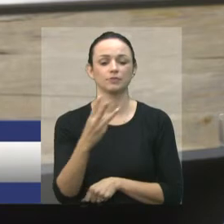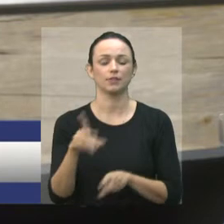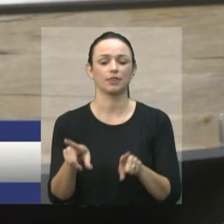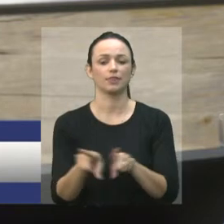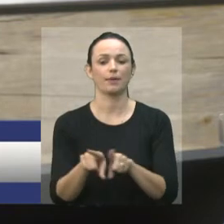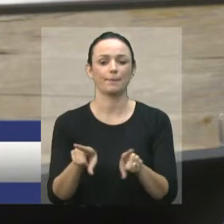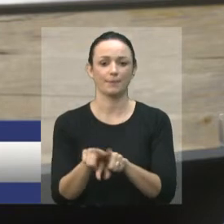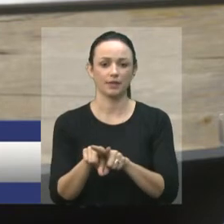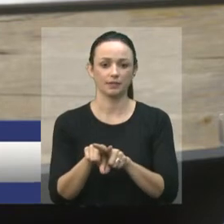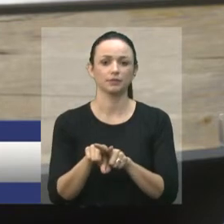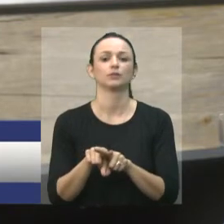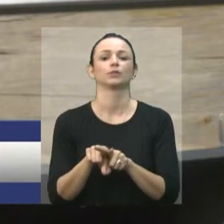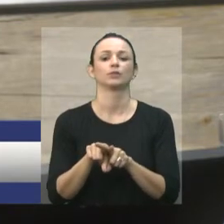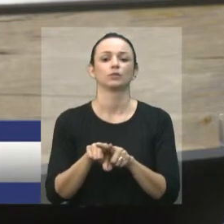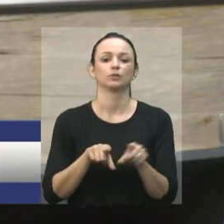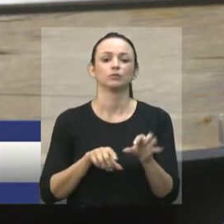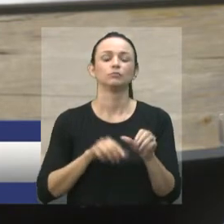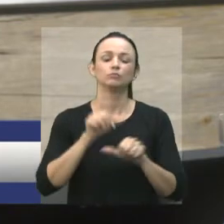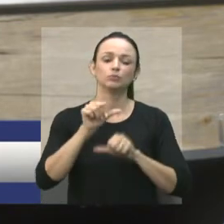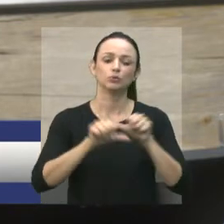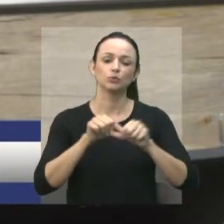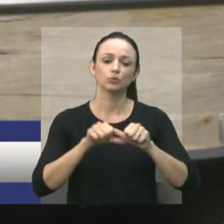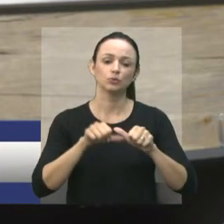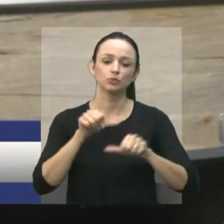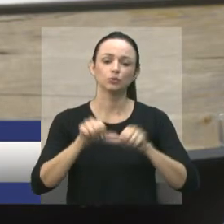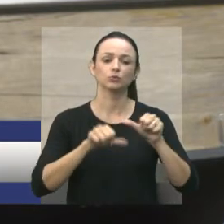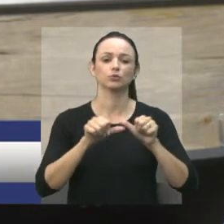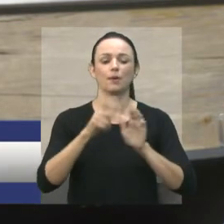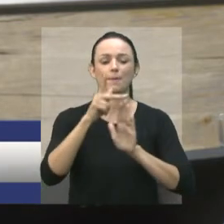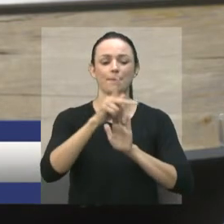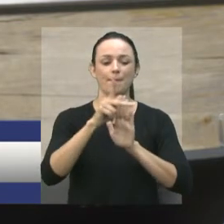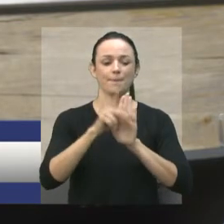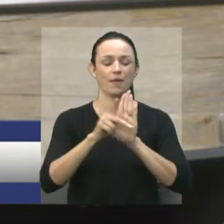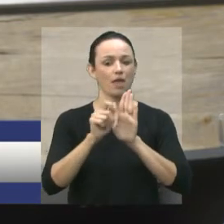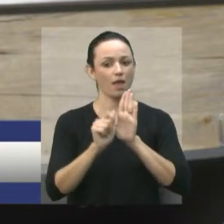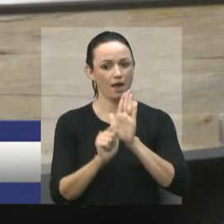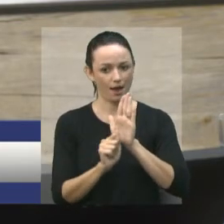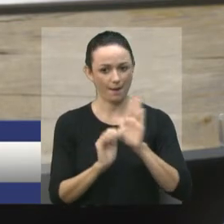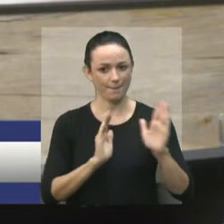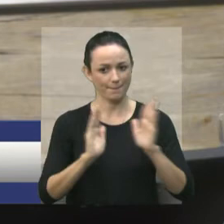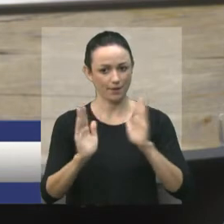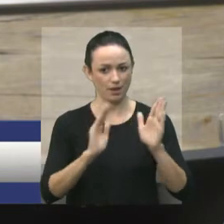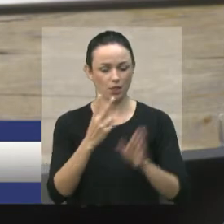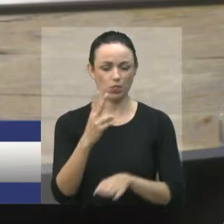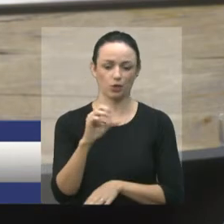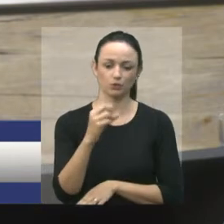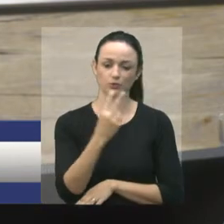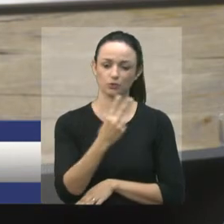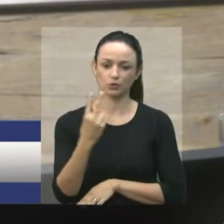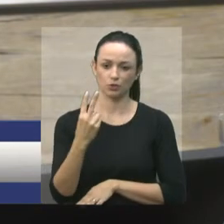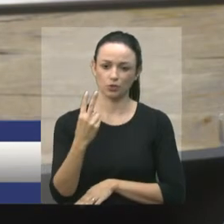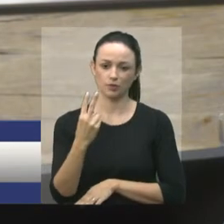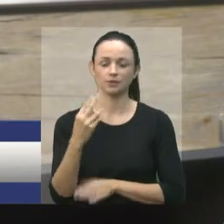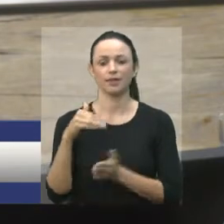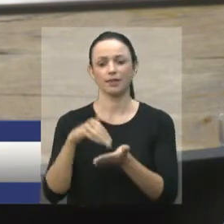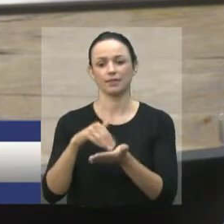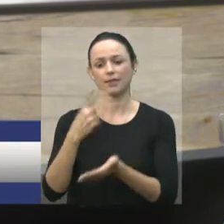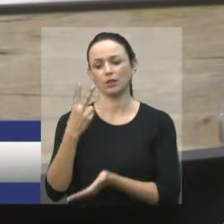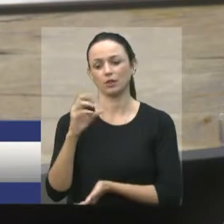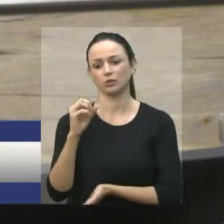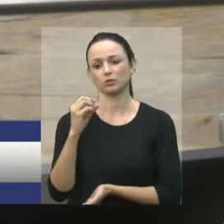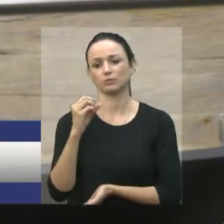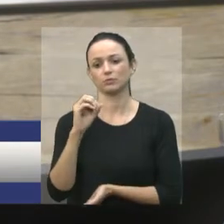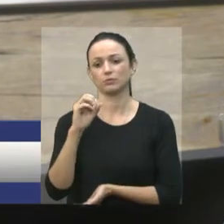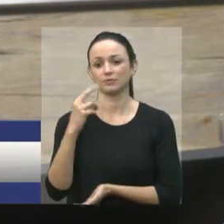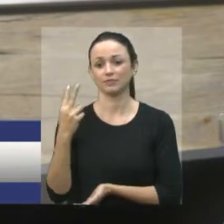como promovidas as alterações no plano plurianual para o período de 2022 a